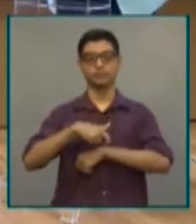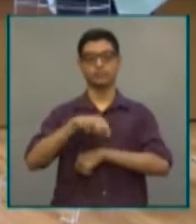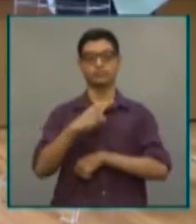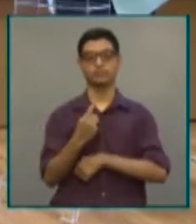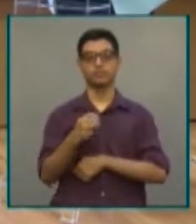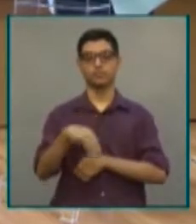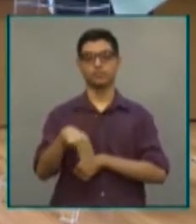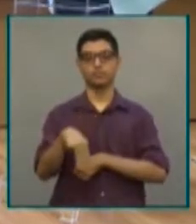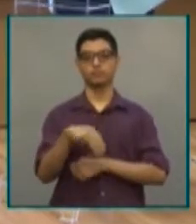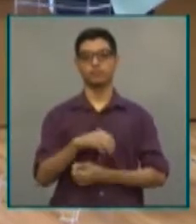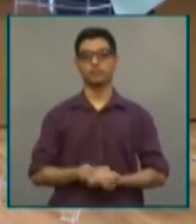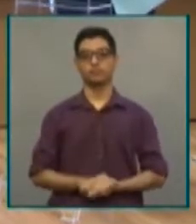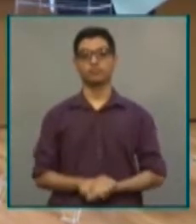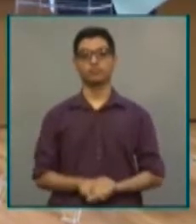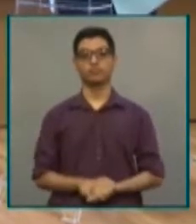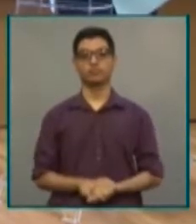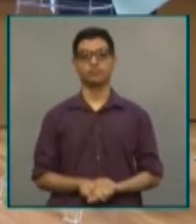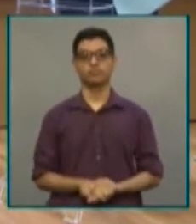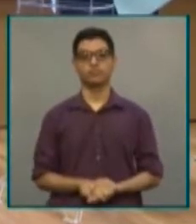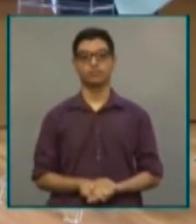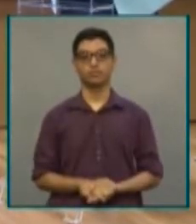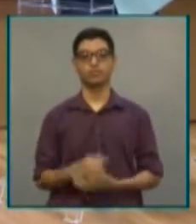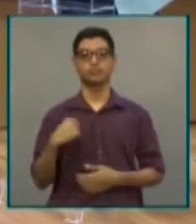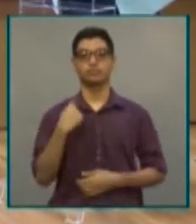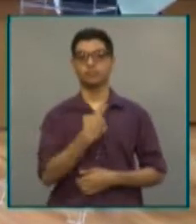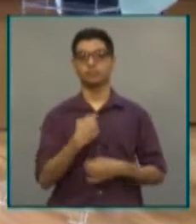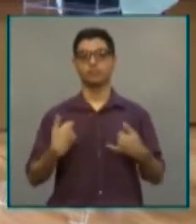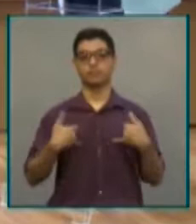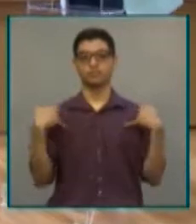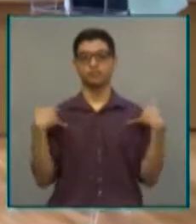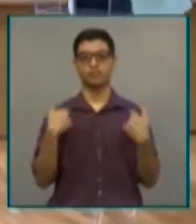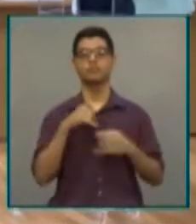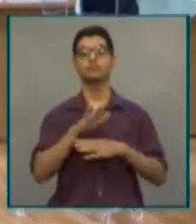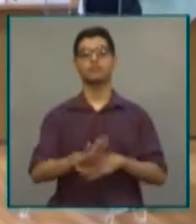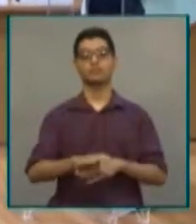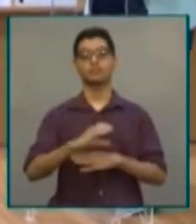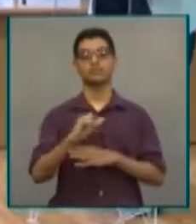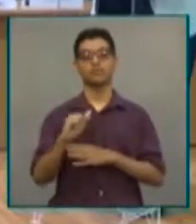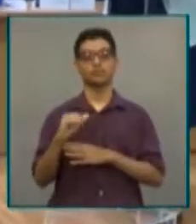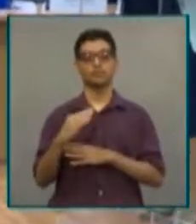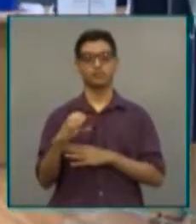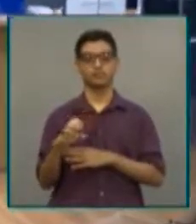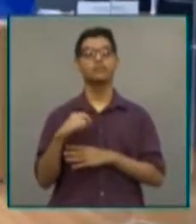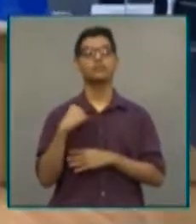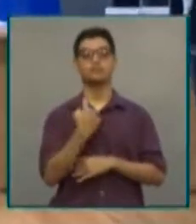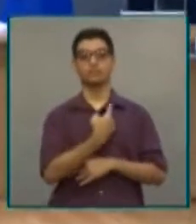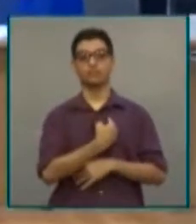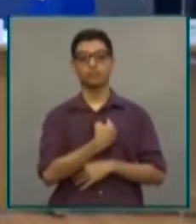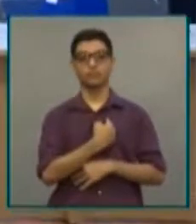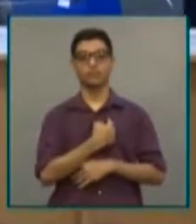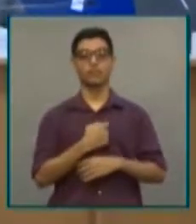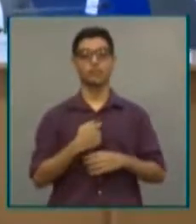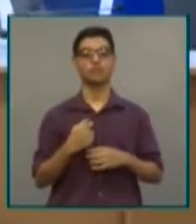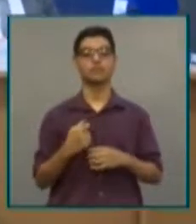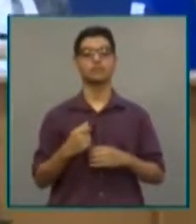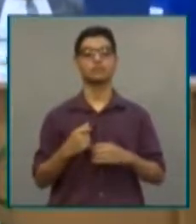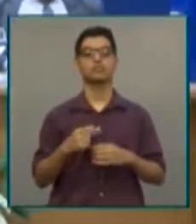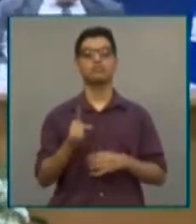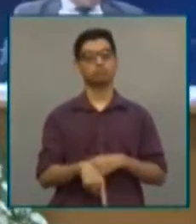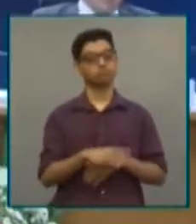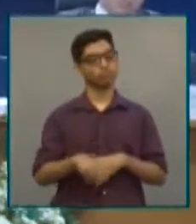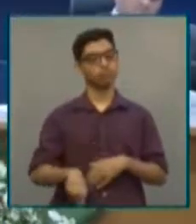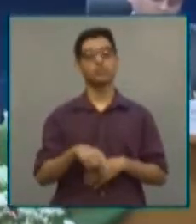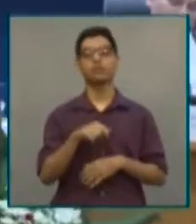réplica. Nós temos muito orgulho do que fizemos pela CAAS. Nós acabamos com a anuidade, oferecemos